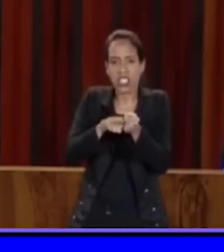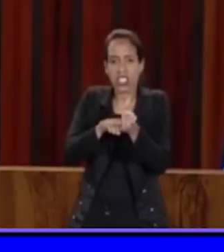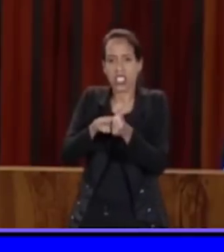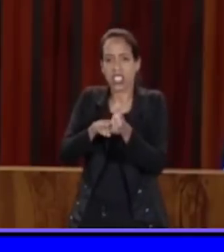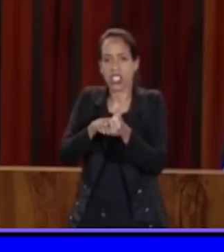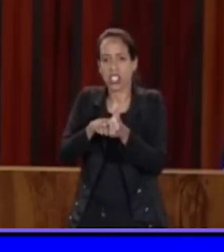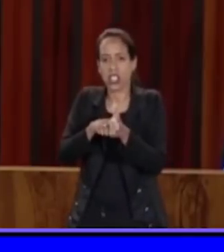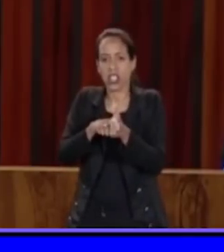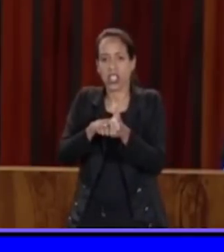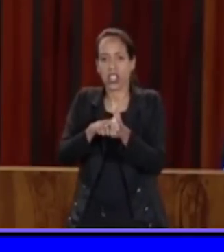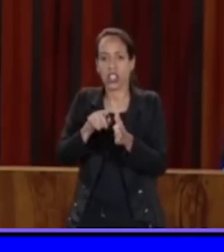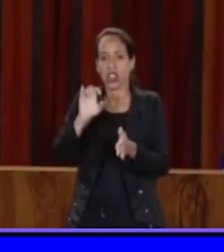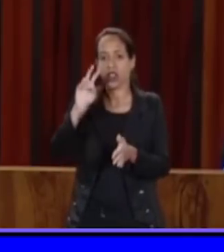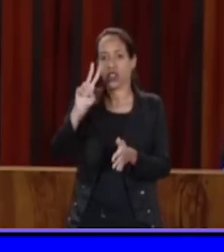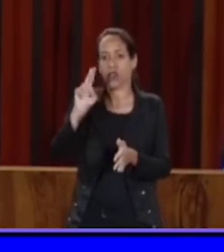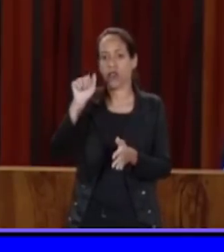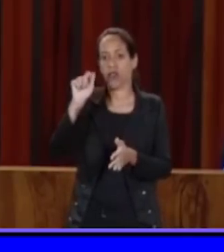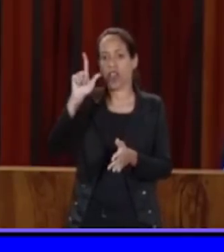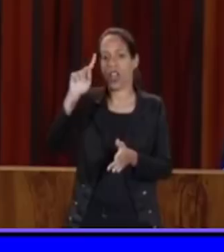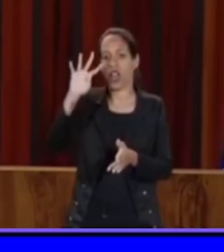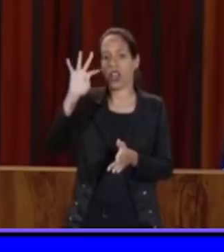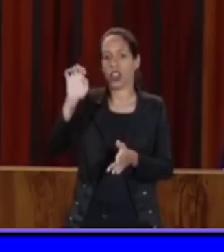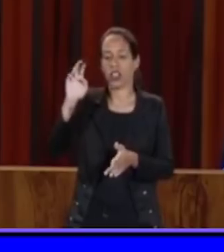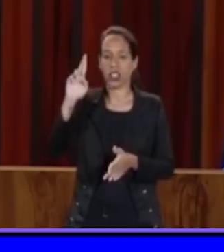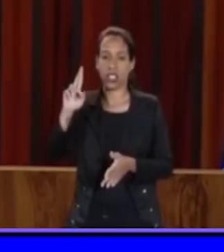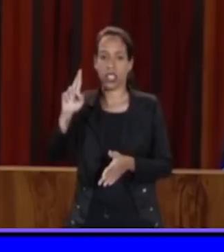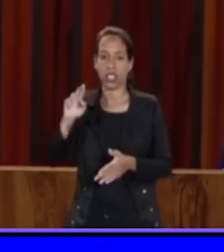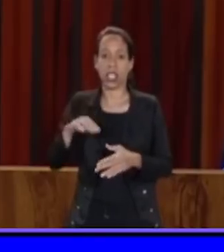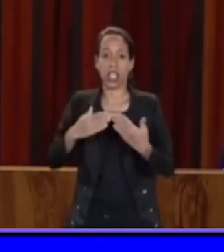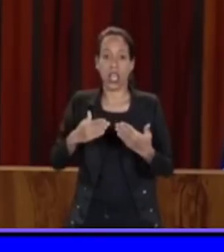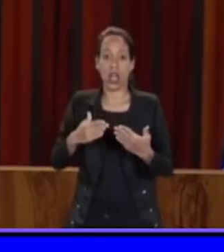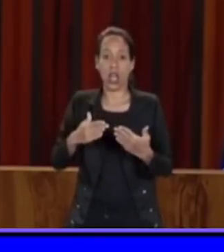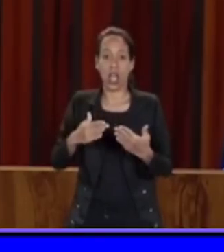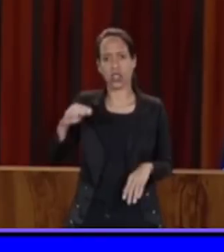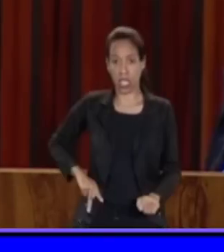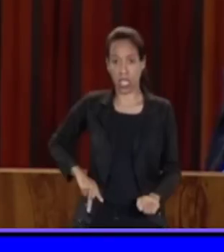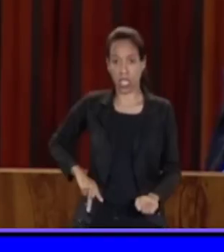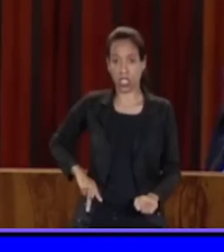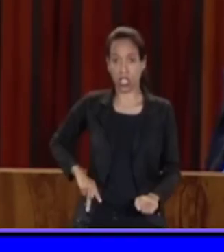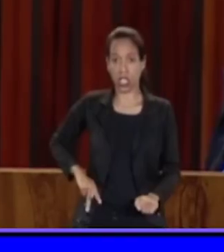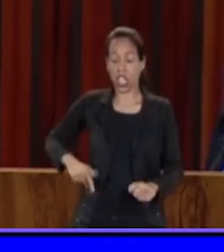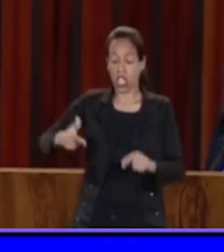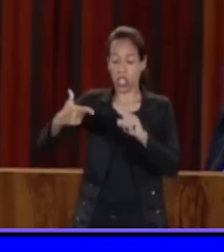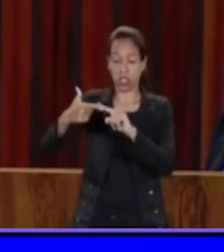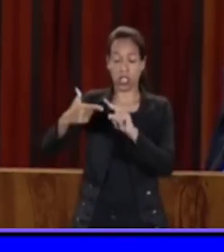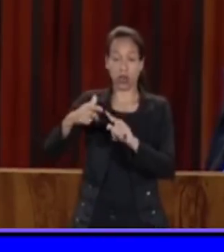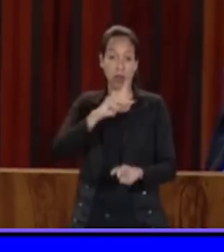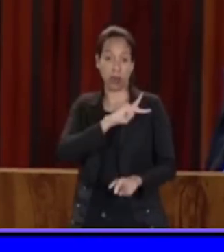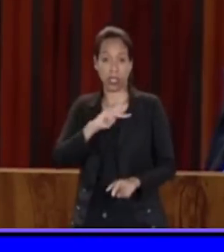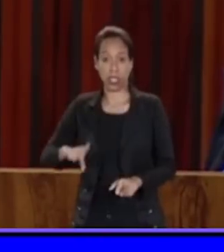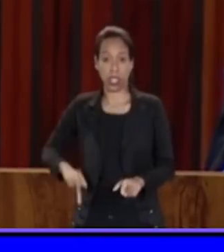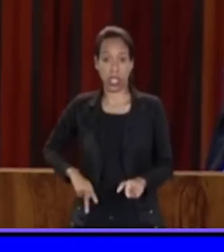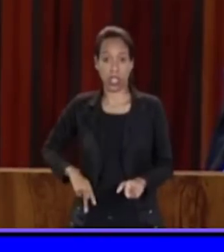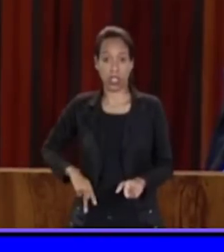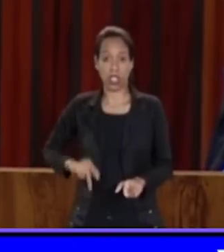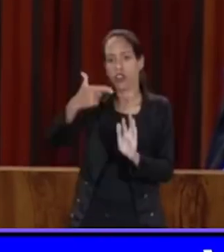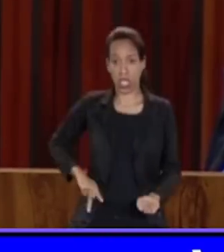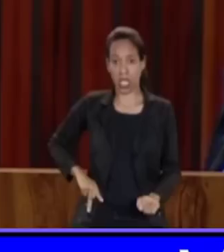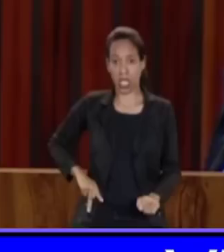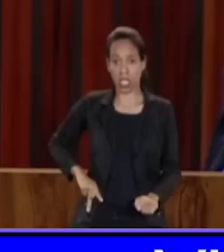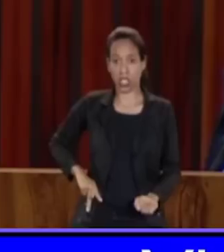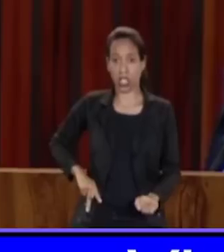contra Walter Souza Braga Neto. A acusação contra que concorreram à